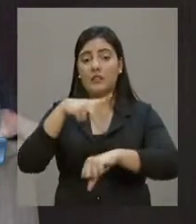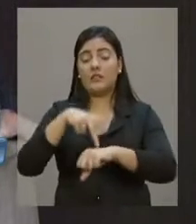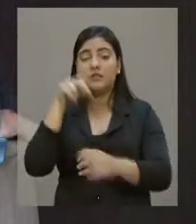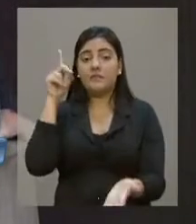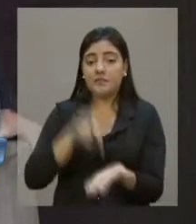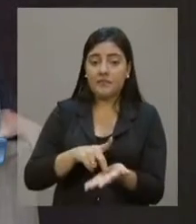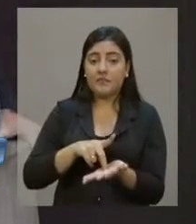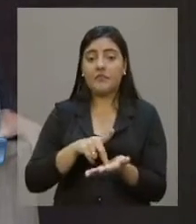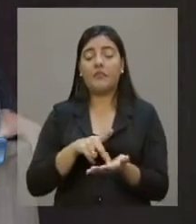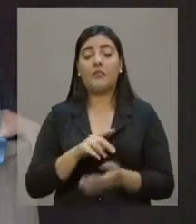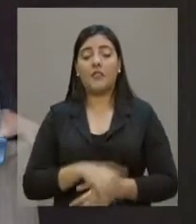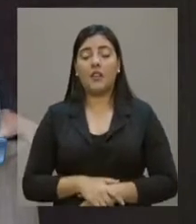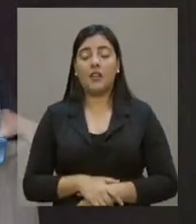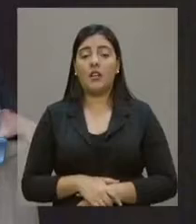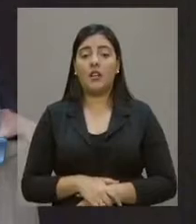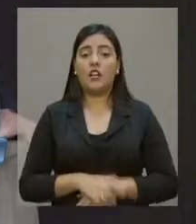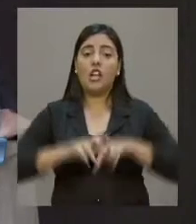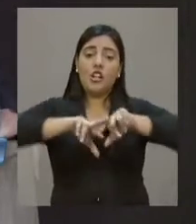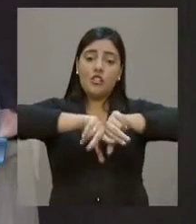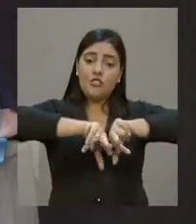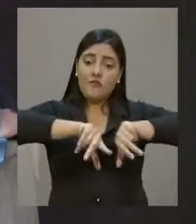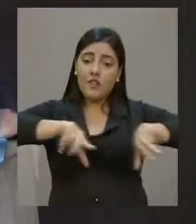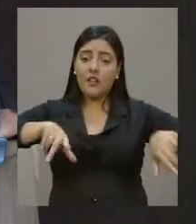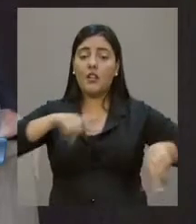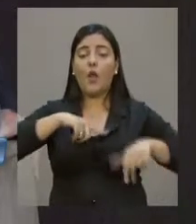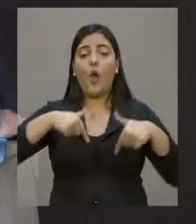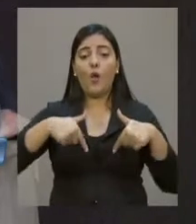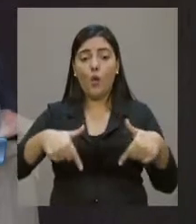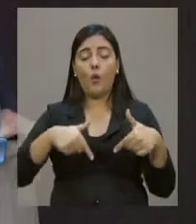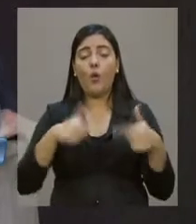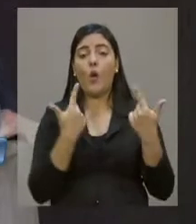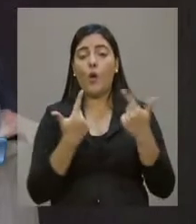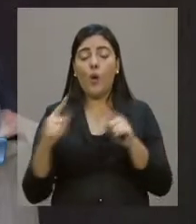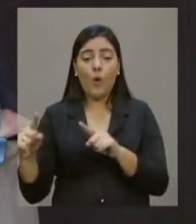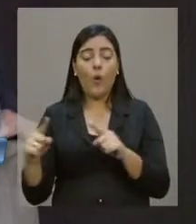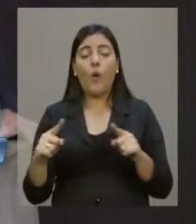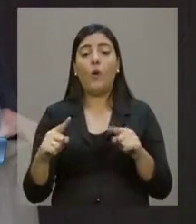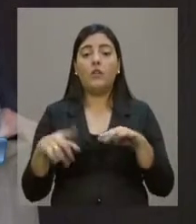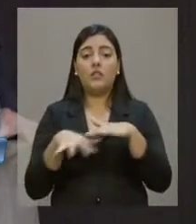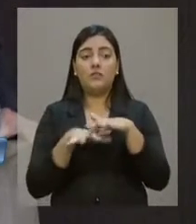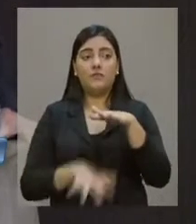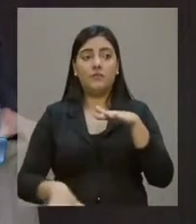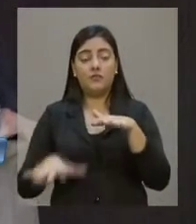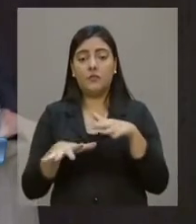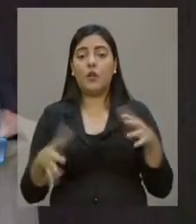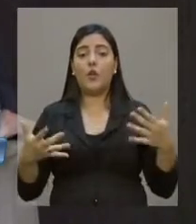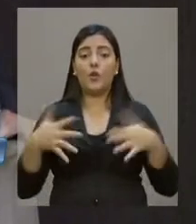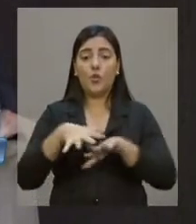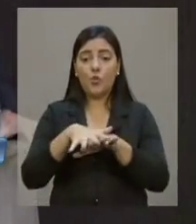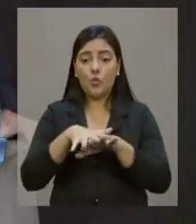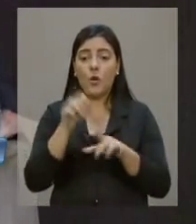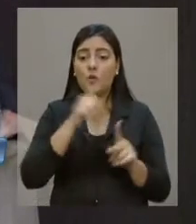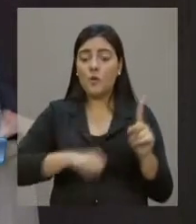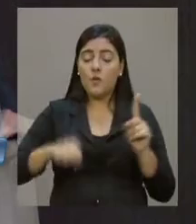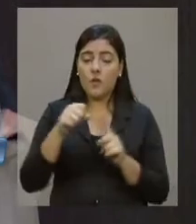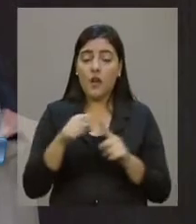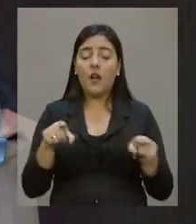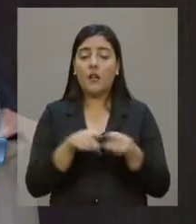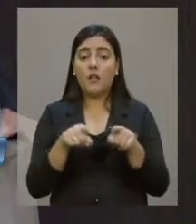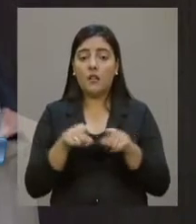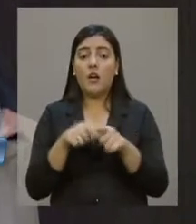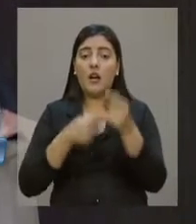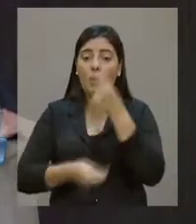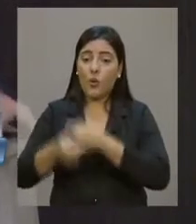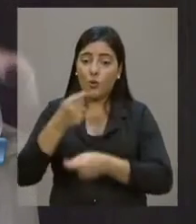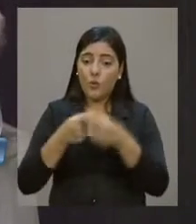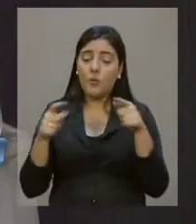da sustentabilidade, da diversidade, da luta contra a desigualdade, a luta pela inclusão social, a luta pela inclusão